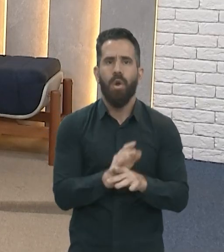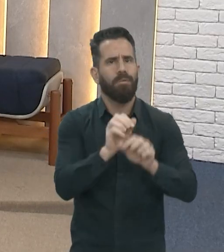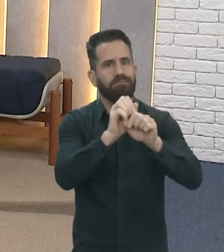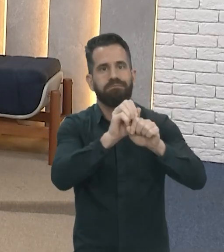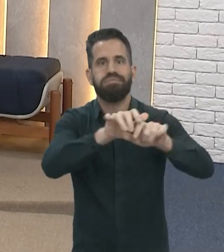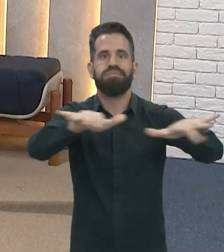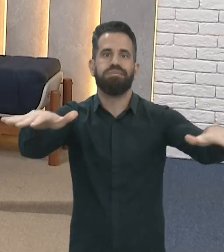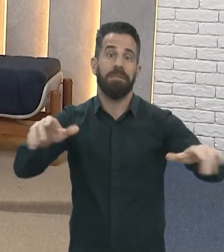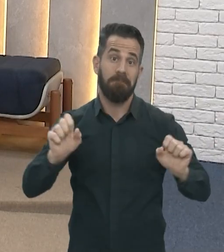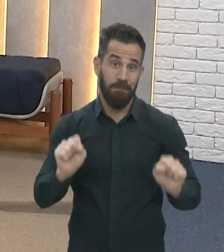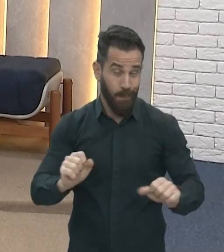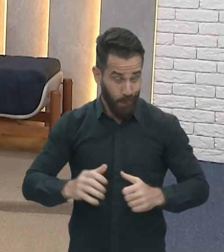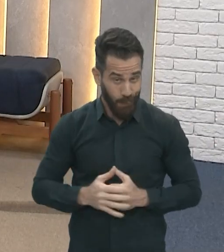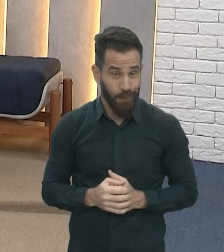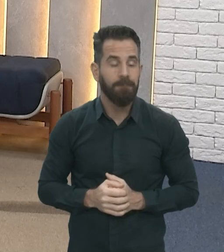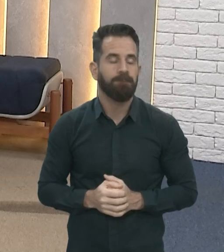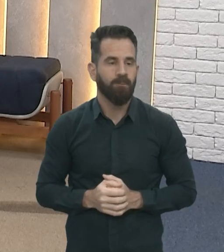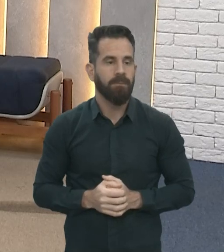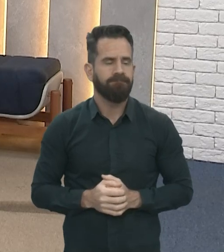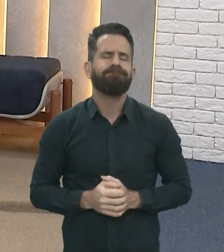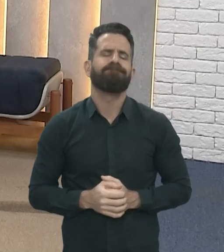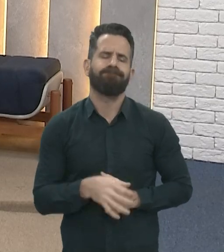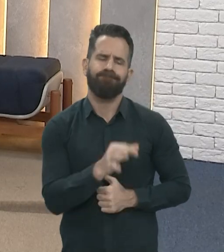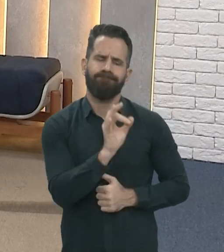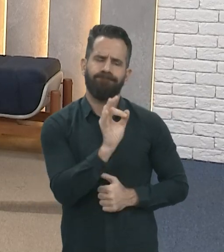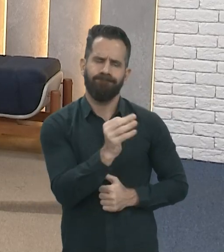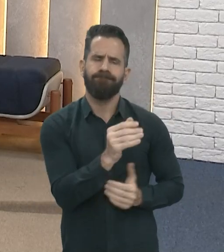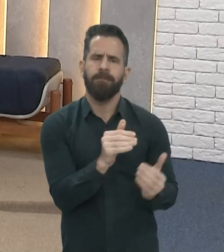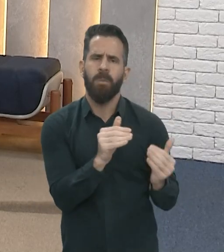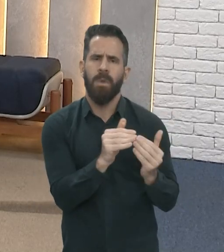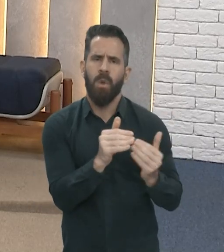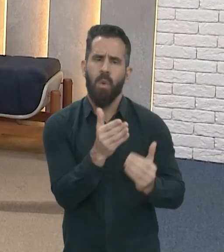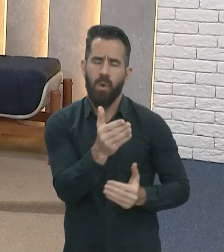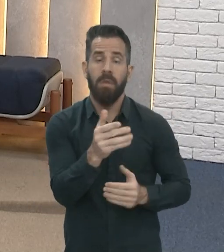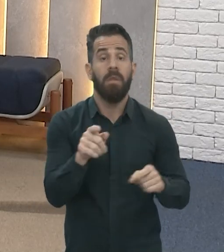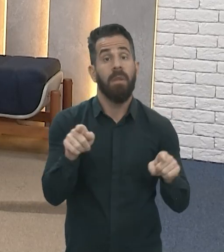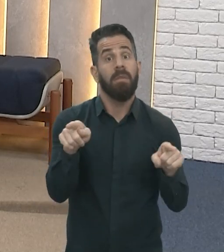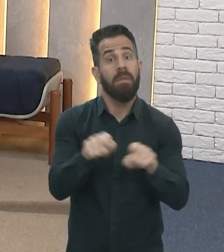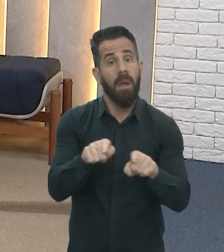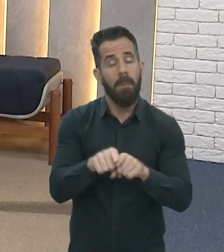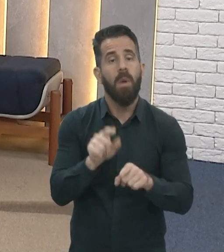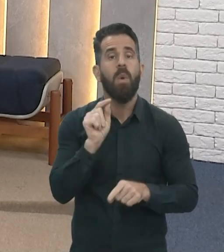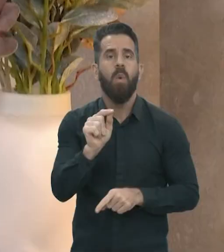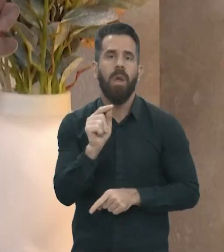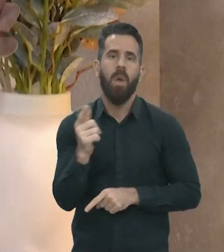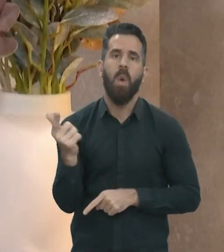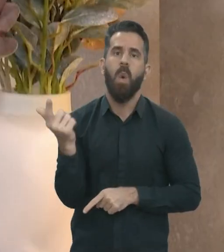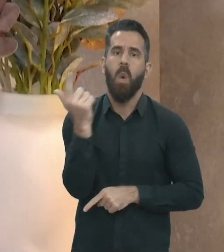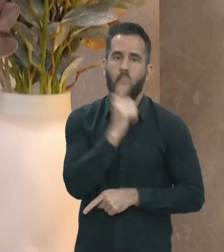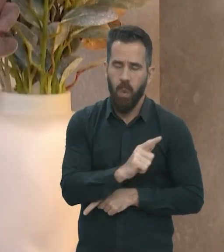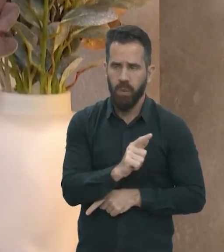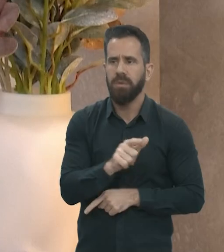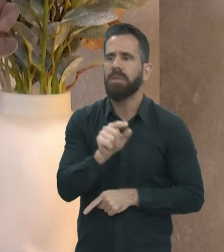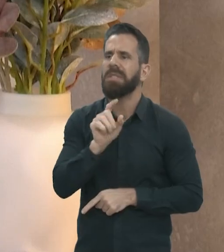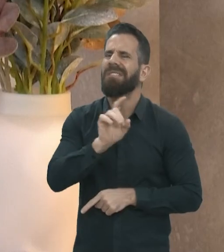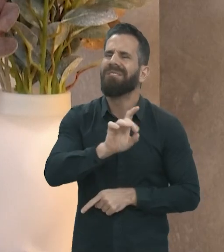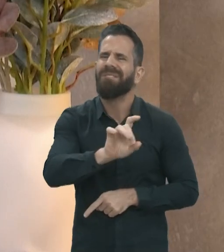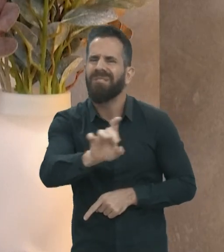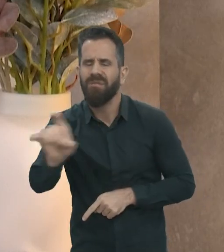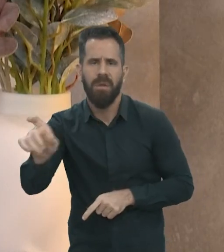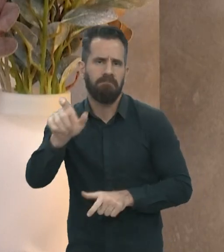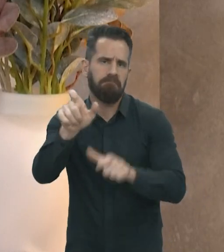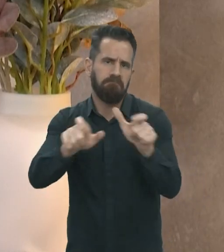Perfeitamente. E nesse processo, dar condições de acesso para que os diferentes estudantes,